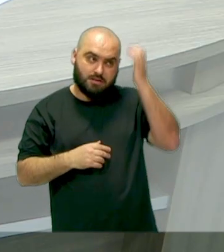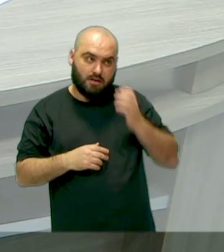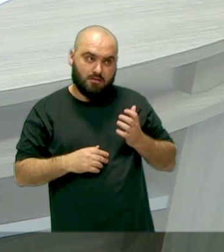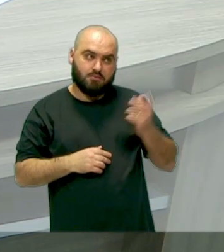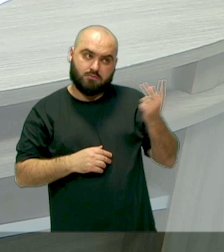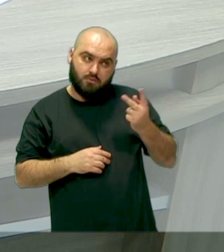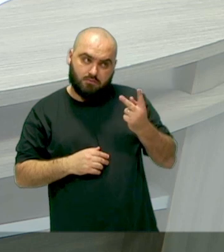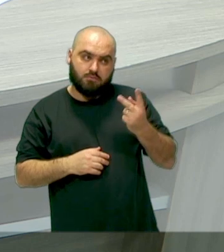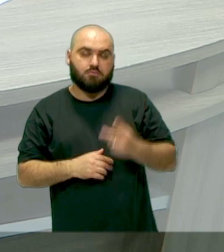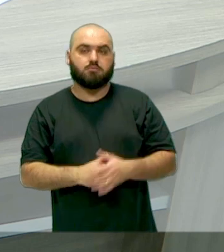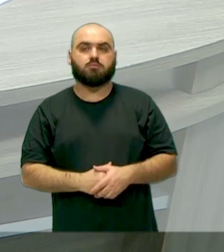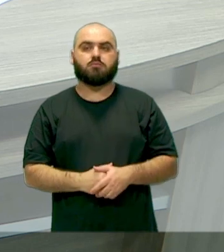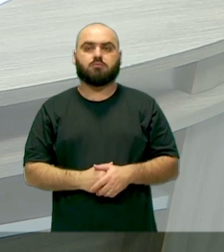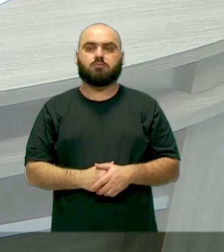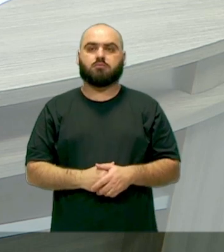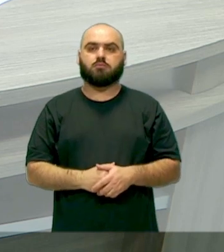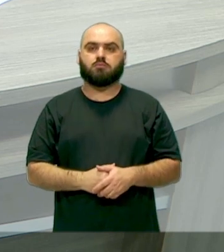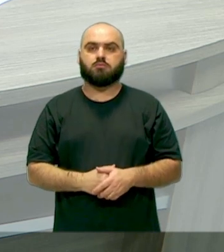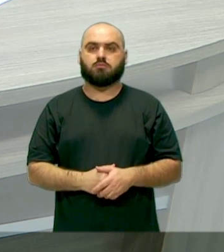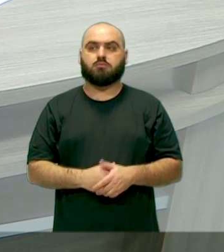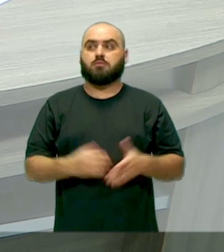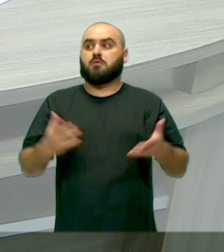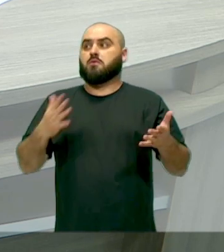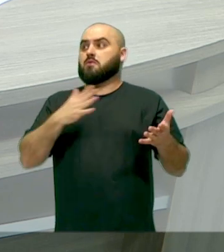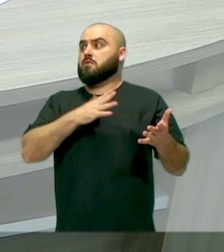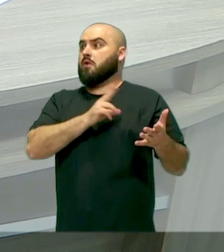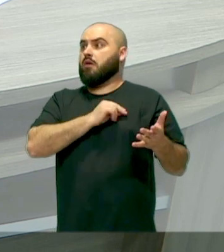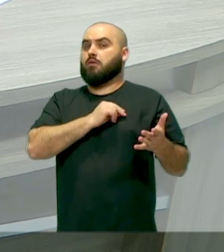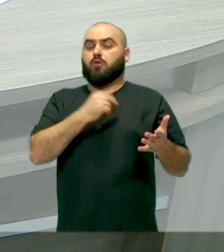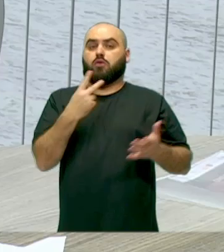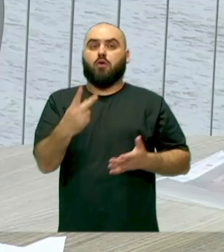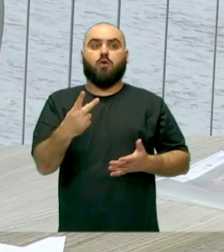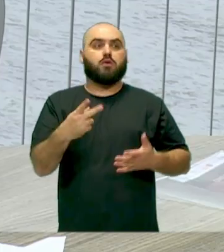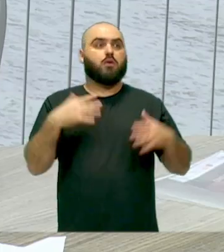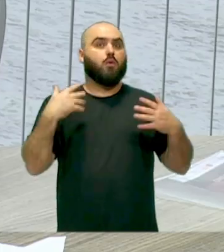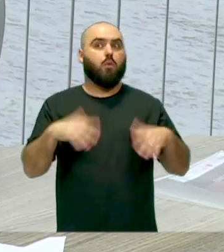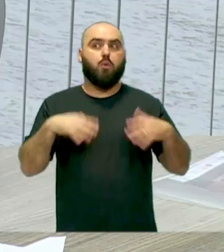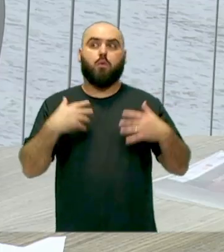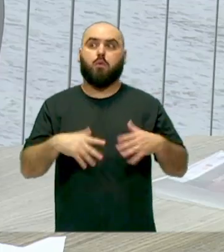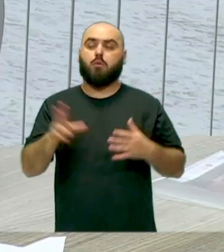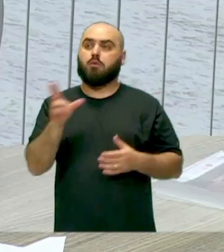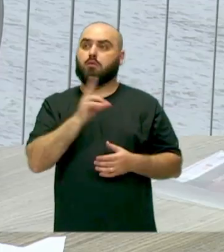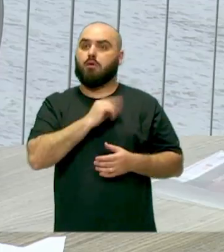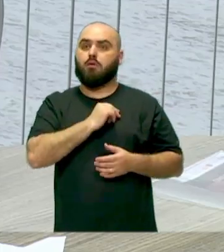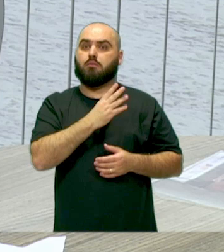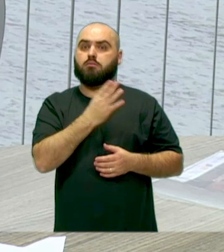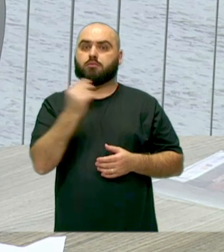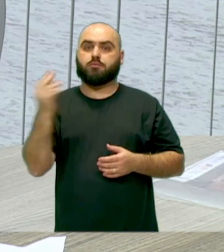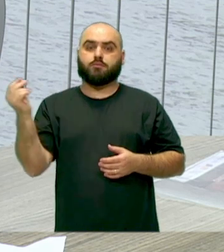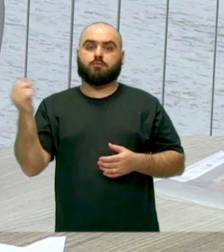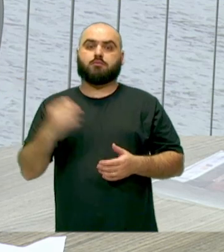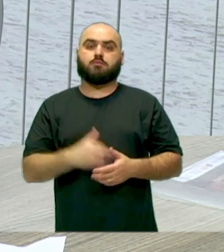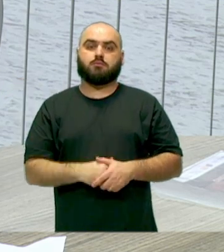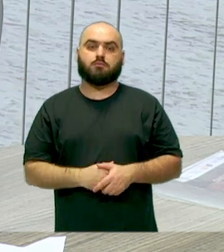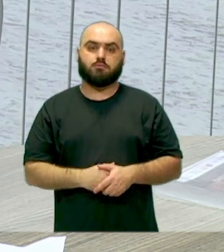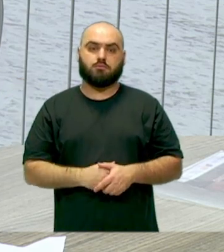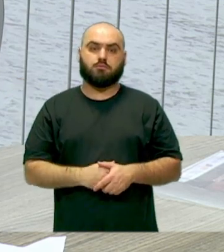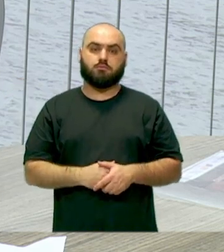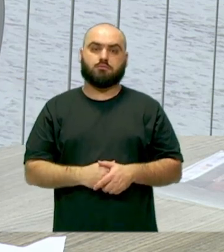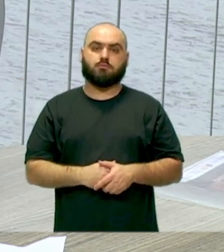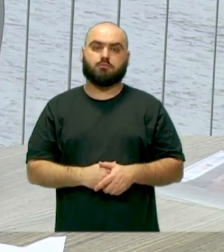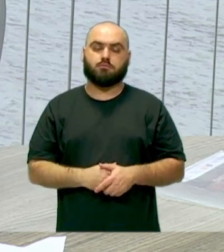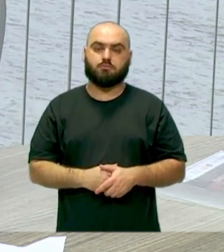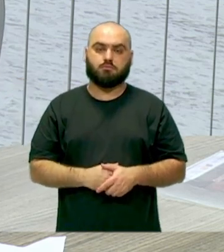Célia. Já é muito. Isso daqui de certo, como não deve causar tumulto na Câmara,